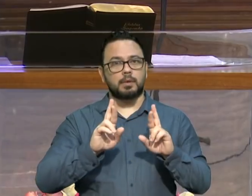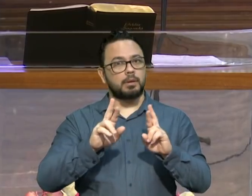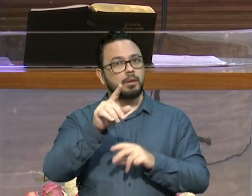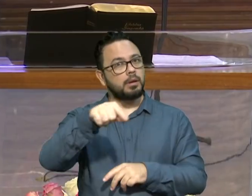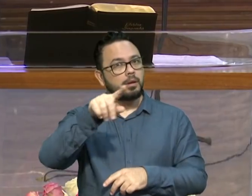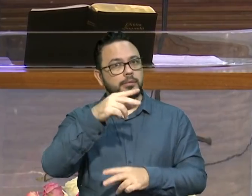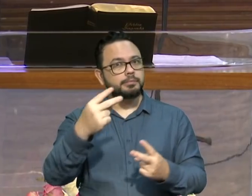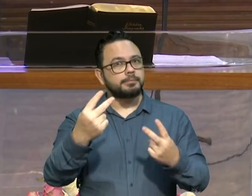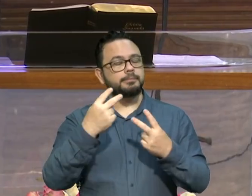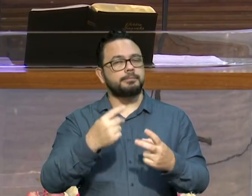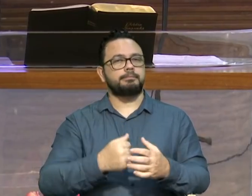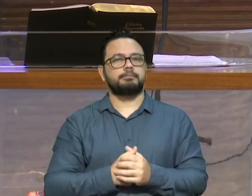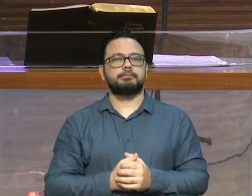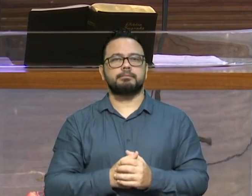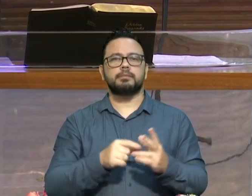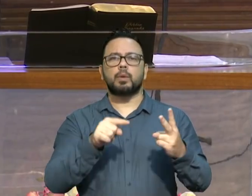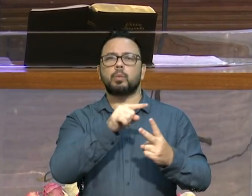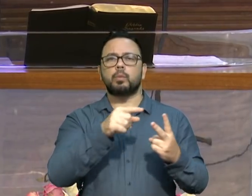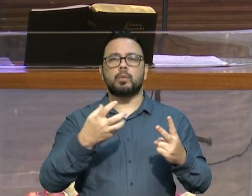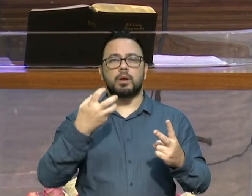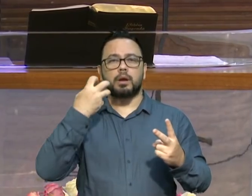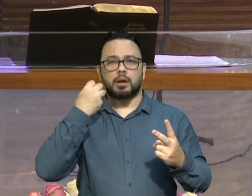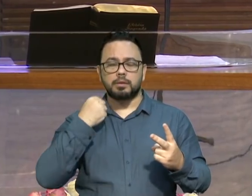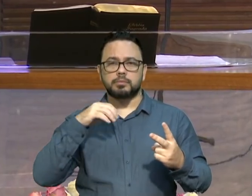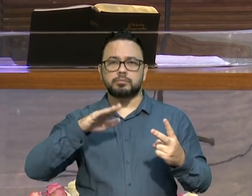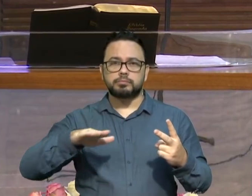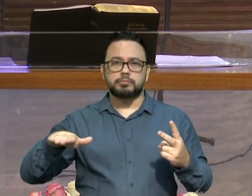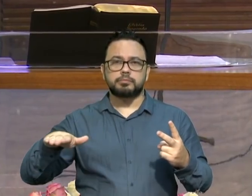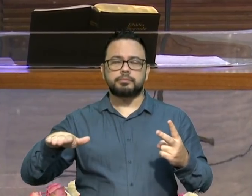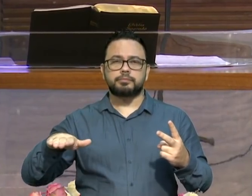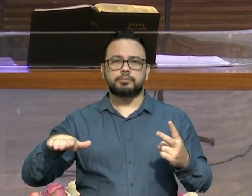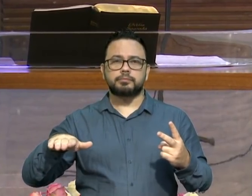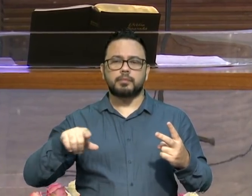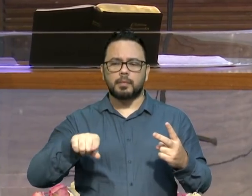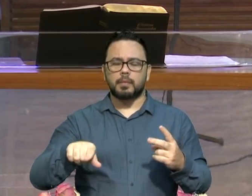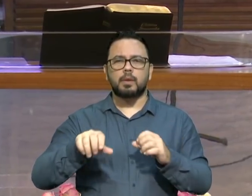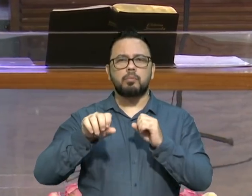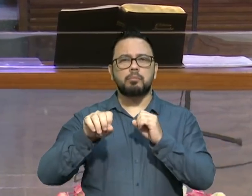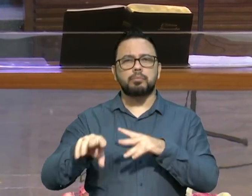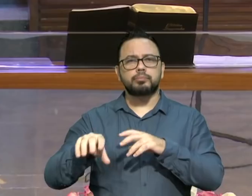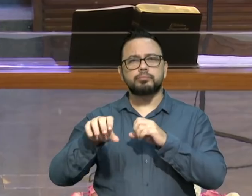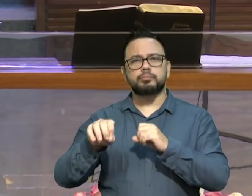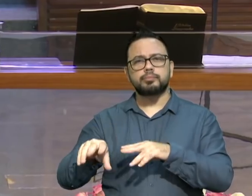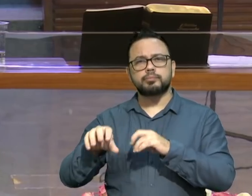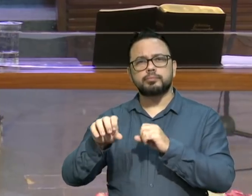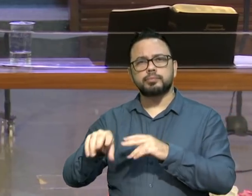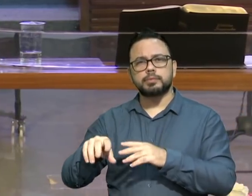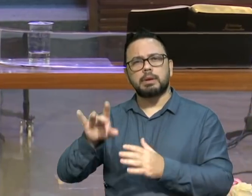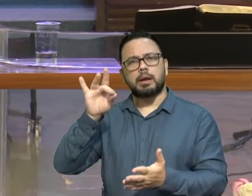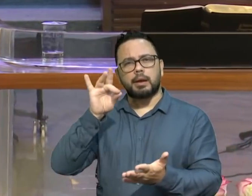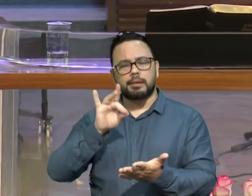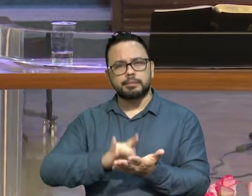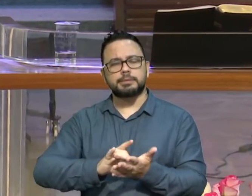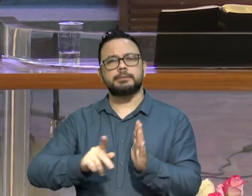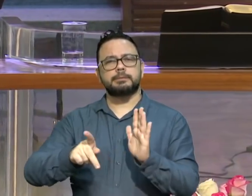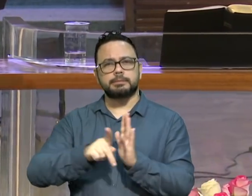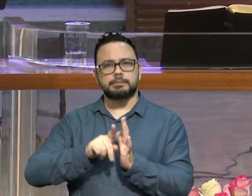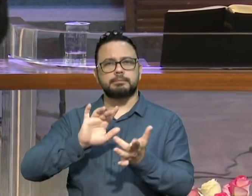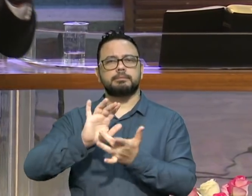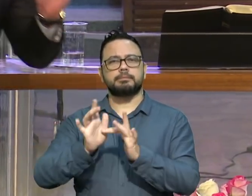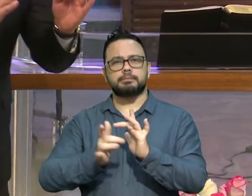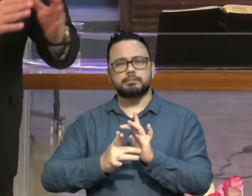isso adotou uma criança o e ensinaram aquela criança o caminho a verdade EA vida